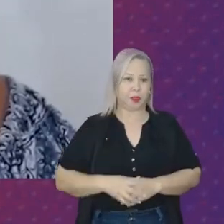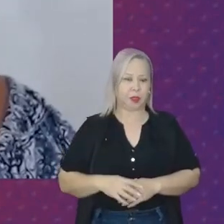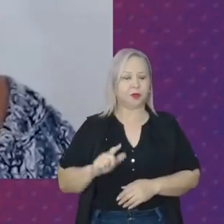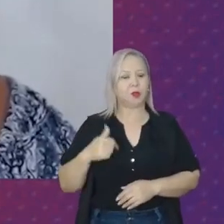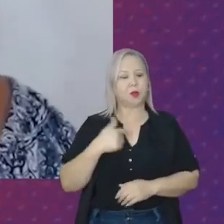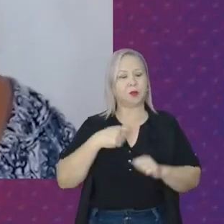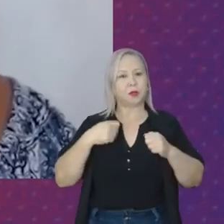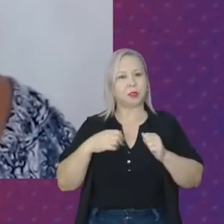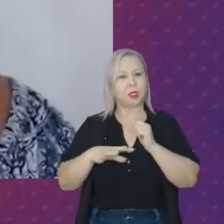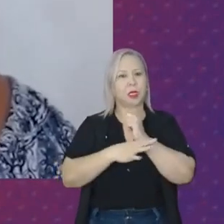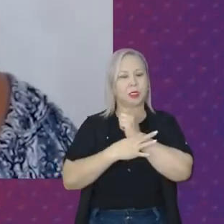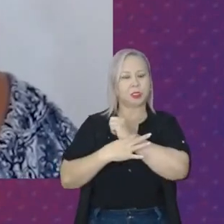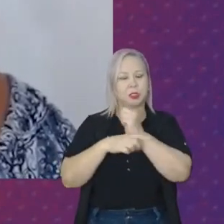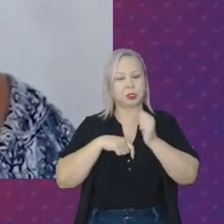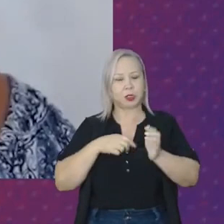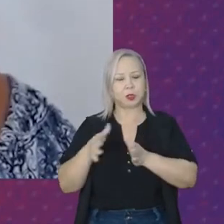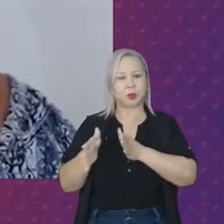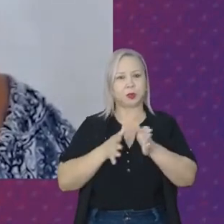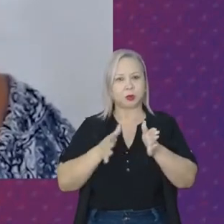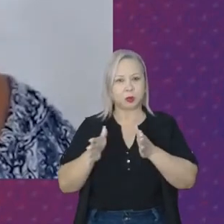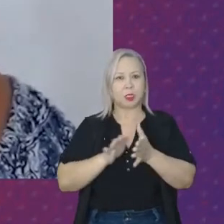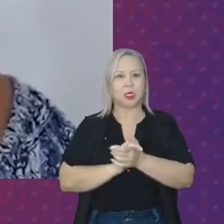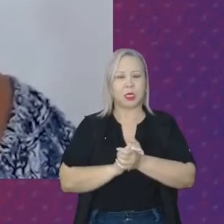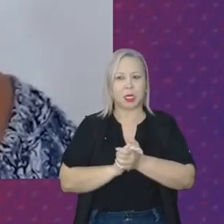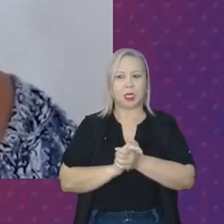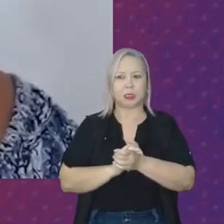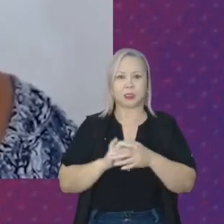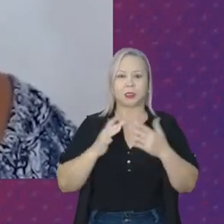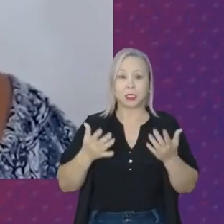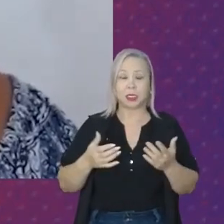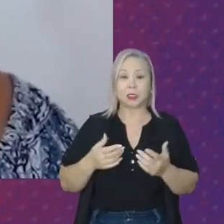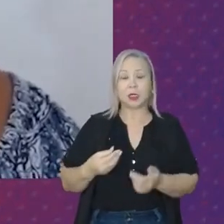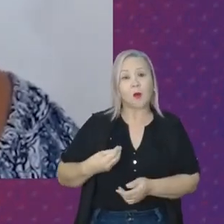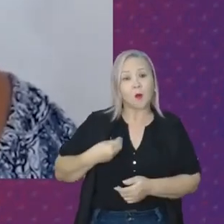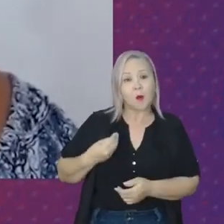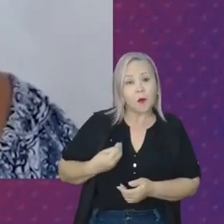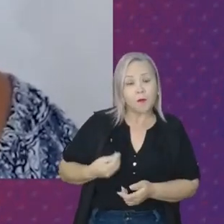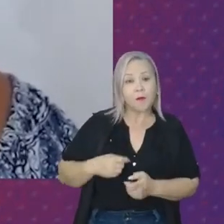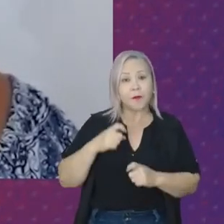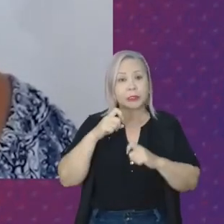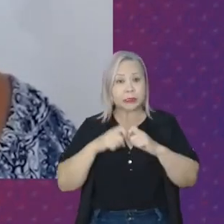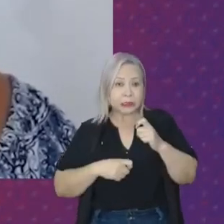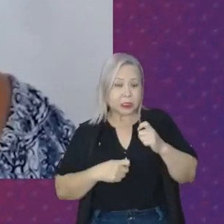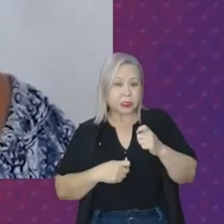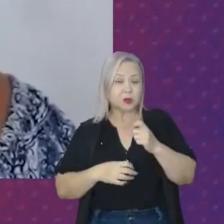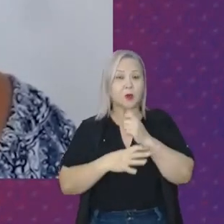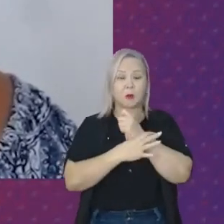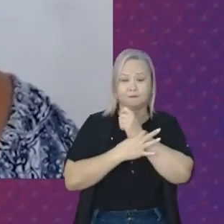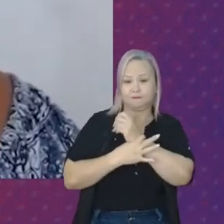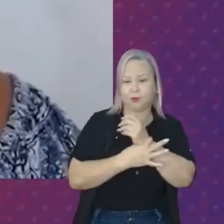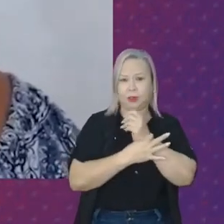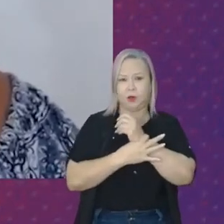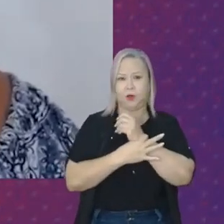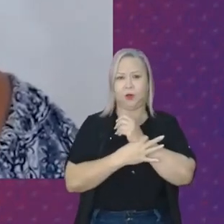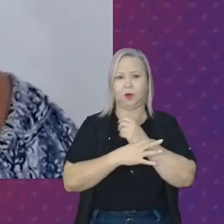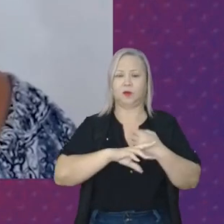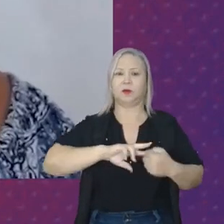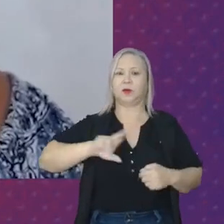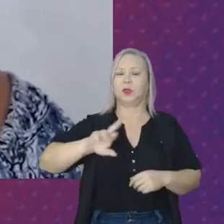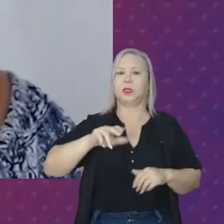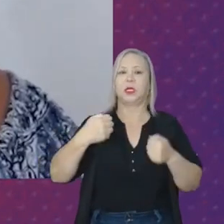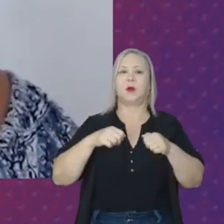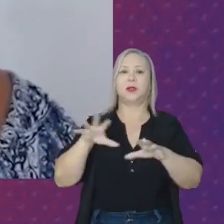precisa garantir que ela tenha acesso a uma vida sexual segura, sem que ela se contamine por